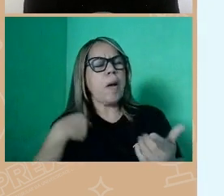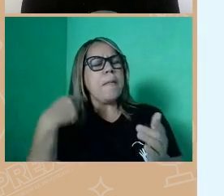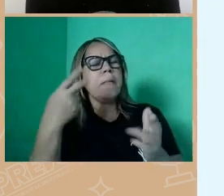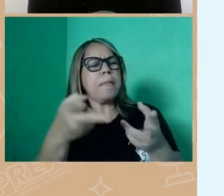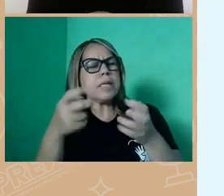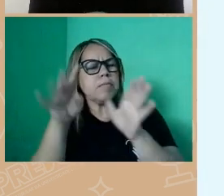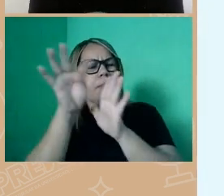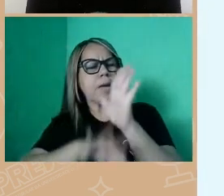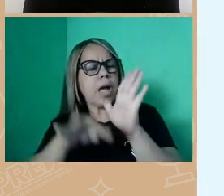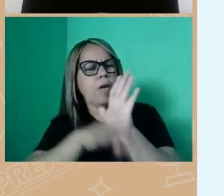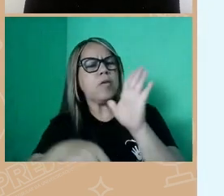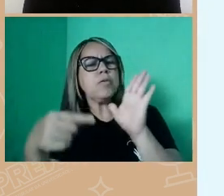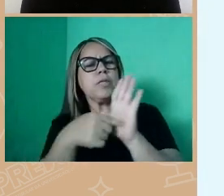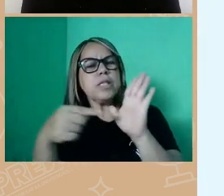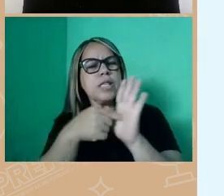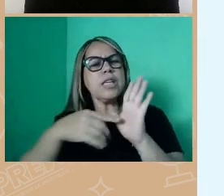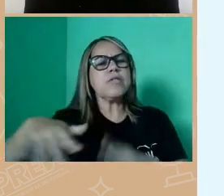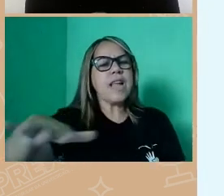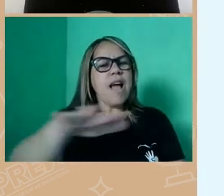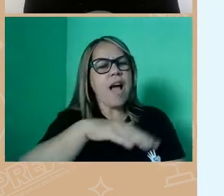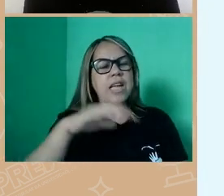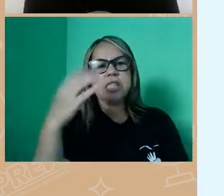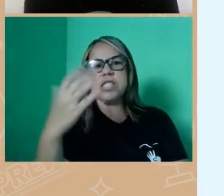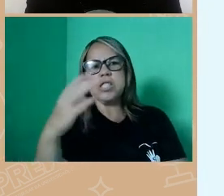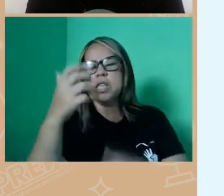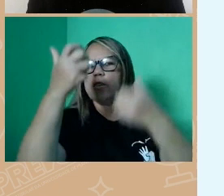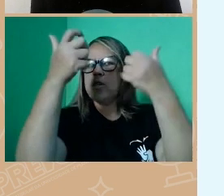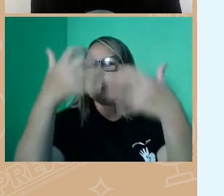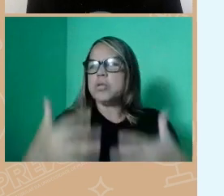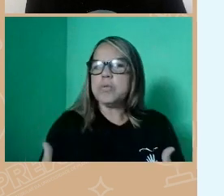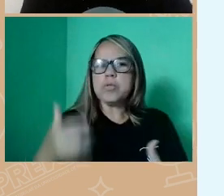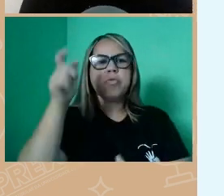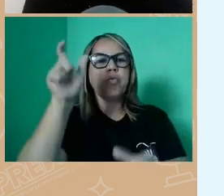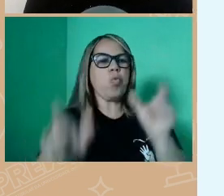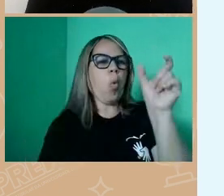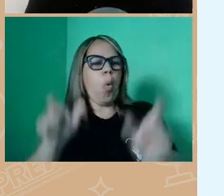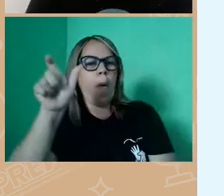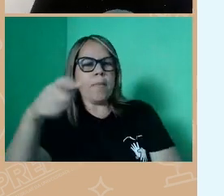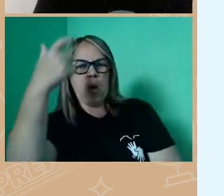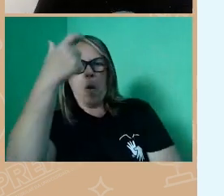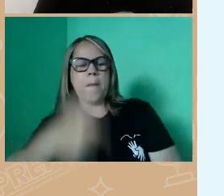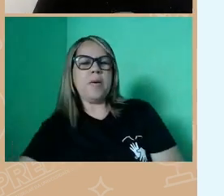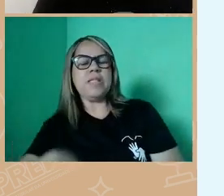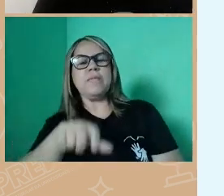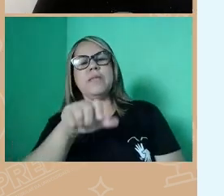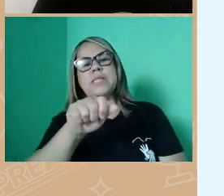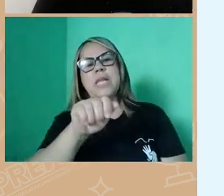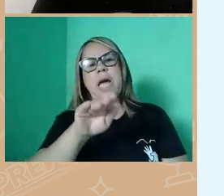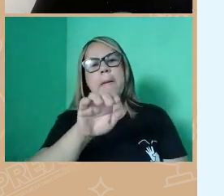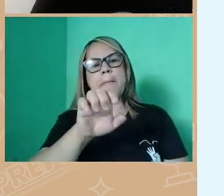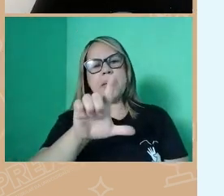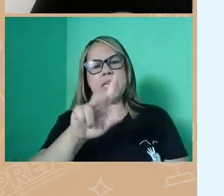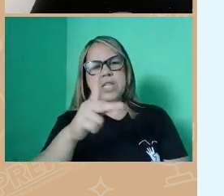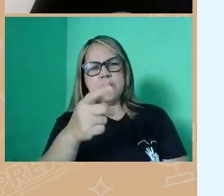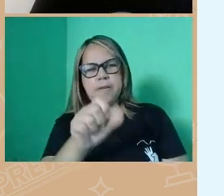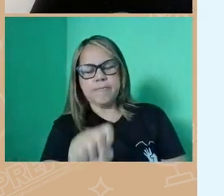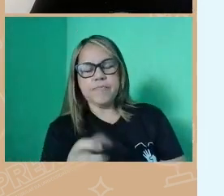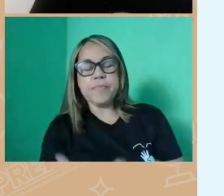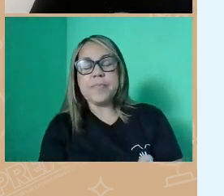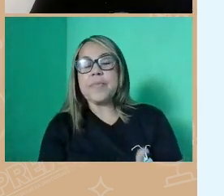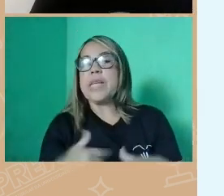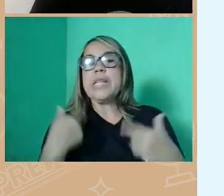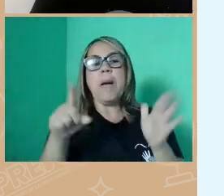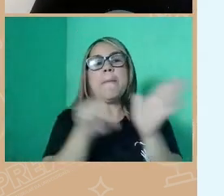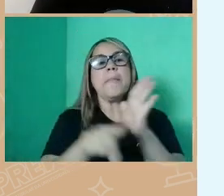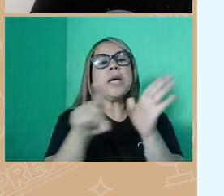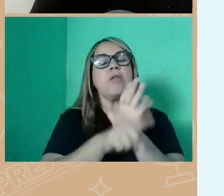sobre, é um texto da área das ciências, que fala sobre o comportamento das abelhas. A questão diz o